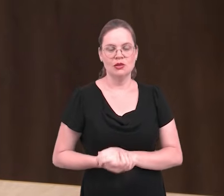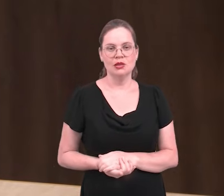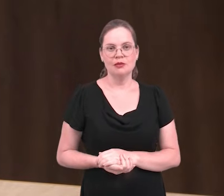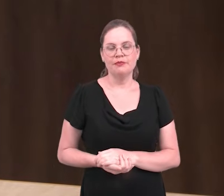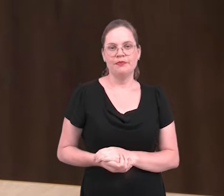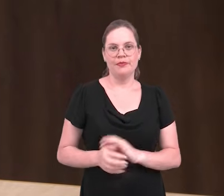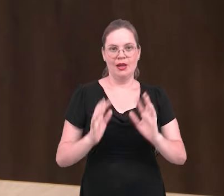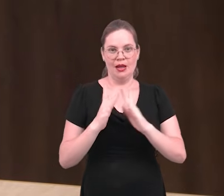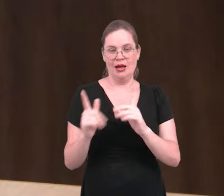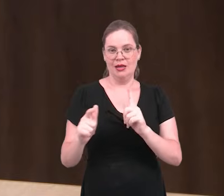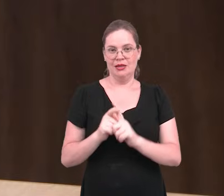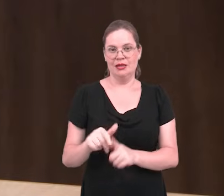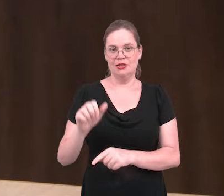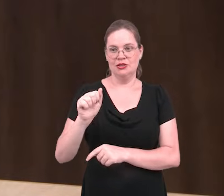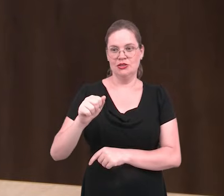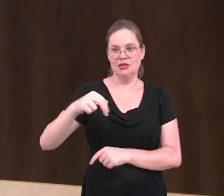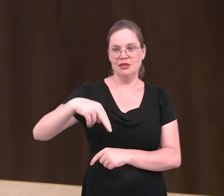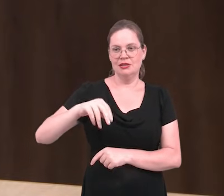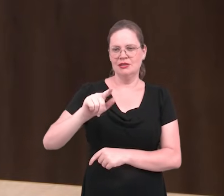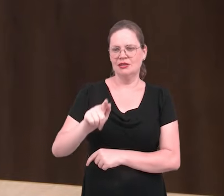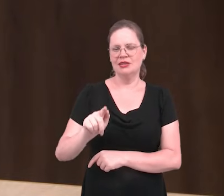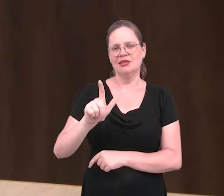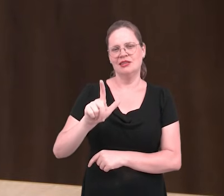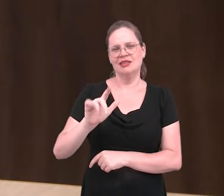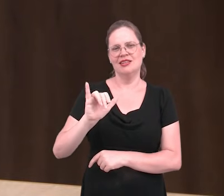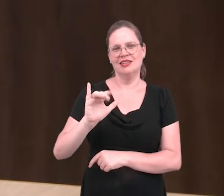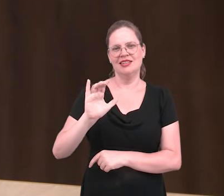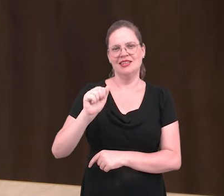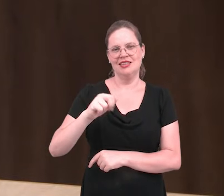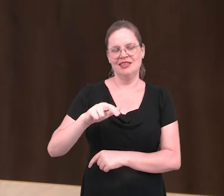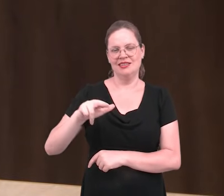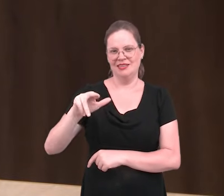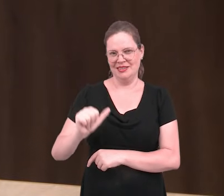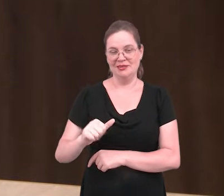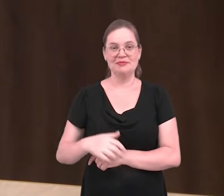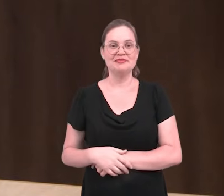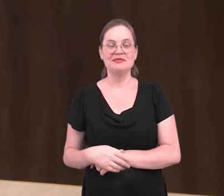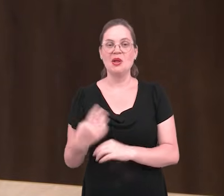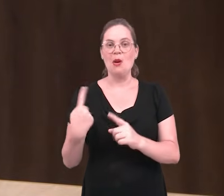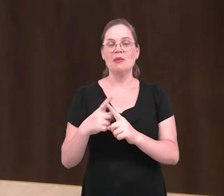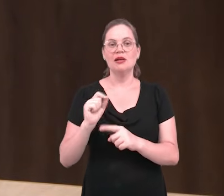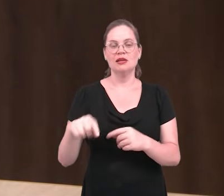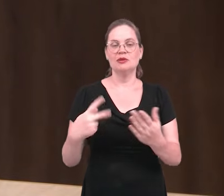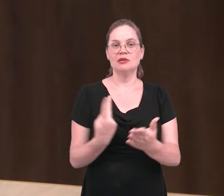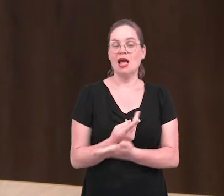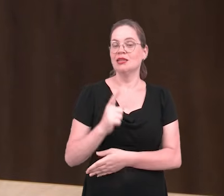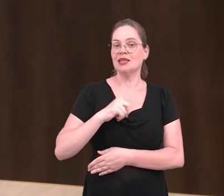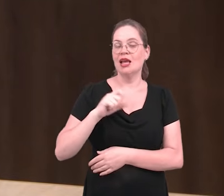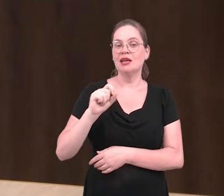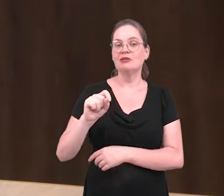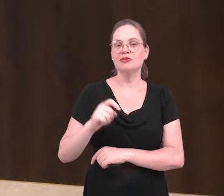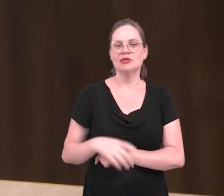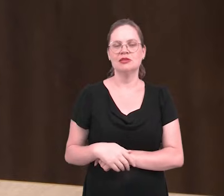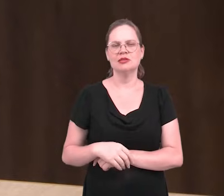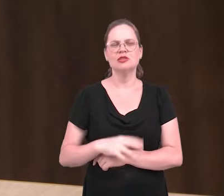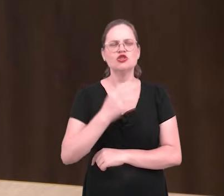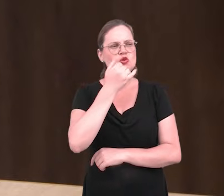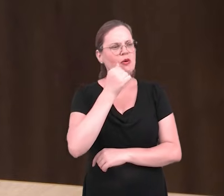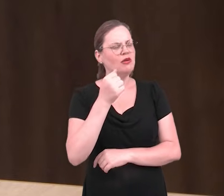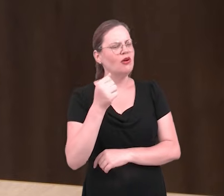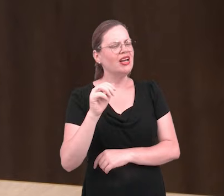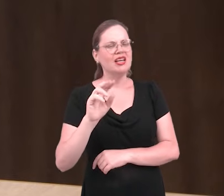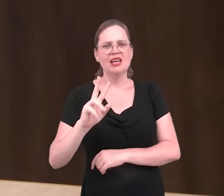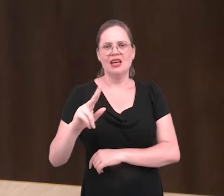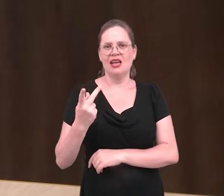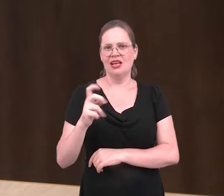a igreja anglicana. Isso. Porque foi quando Henrique III... Henrique VIII. Desculpe,